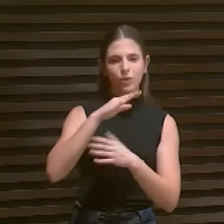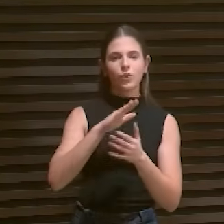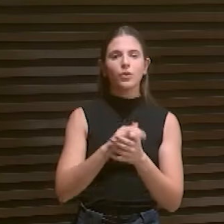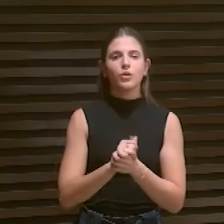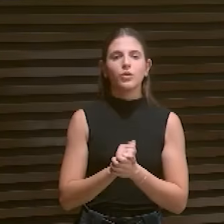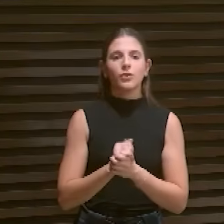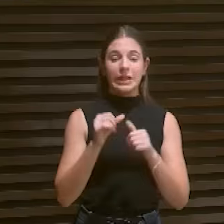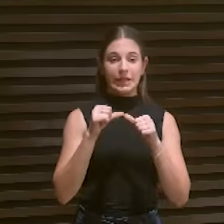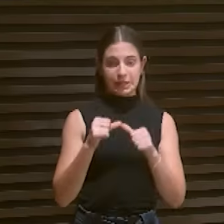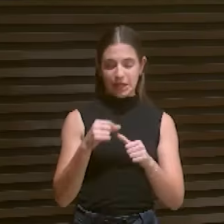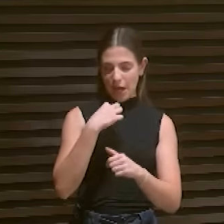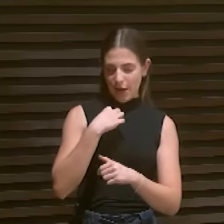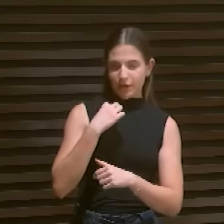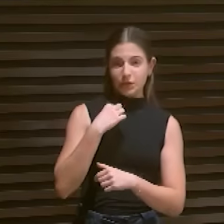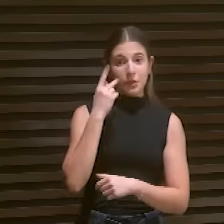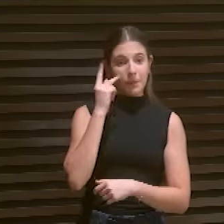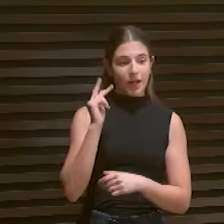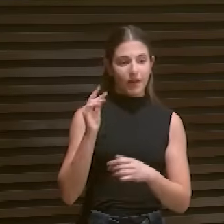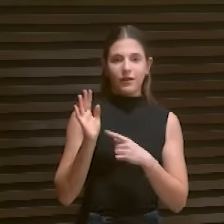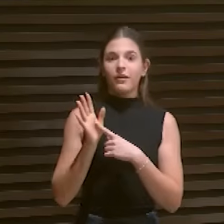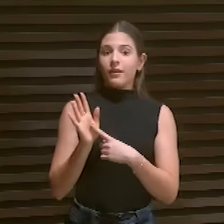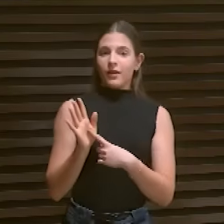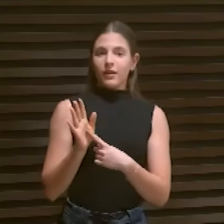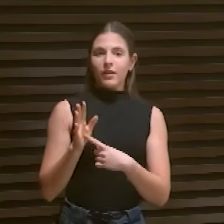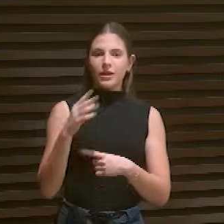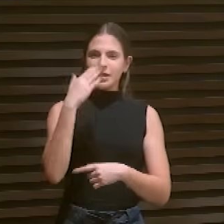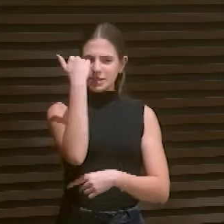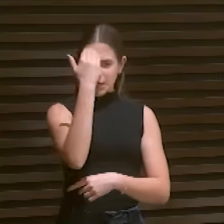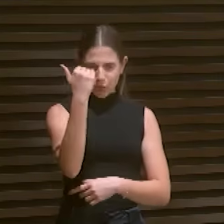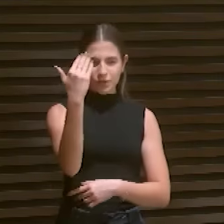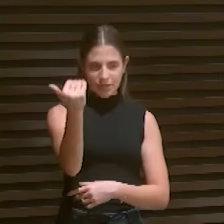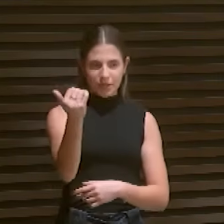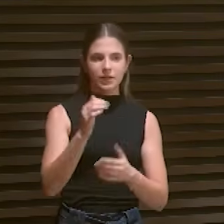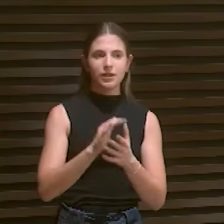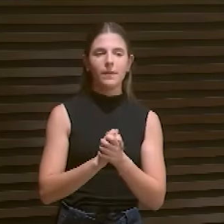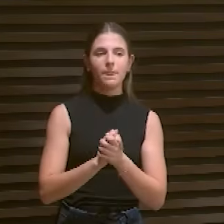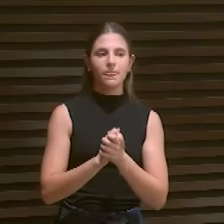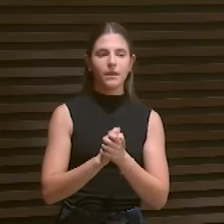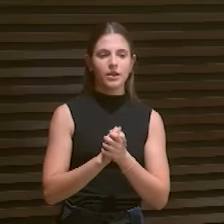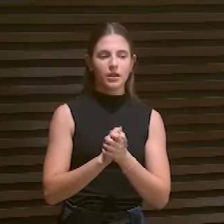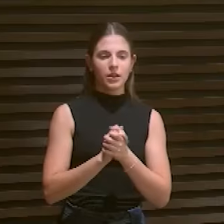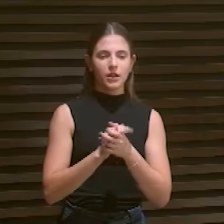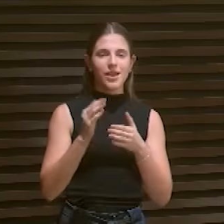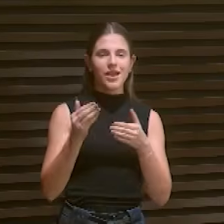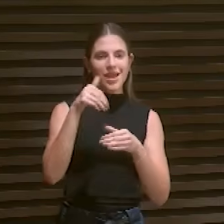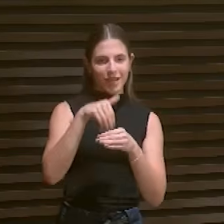estar vestido para impressionar ou seduzir ou tentar, se enquadram nesse vício.